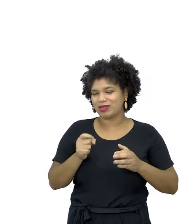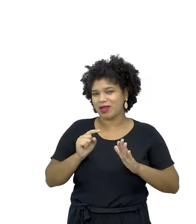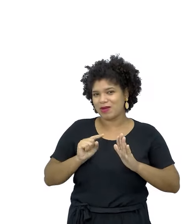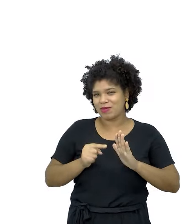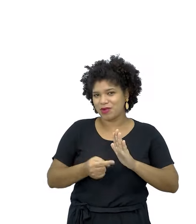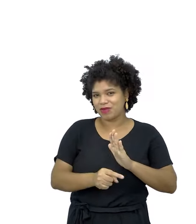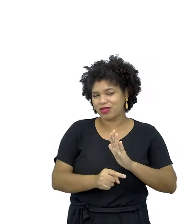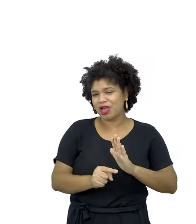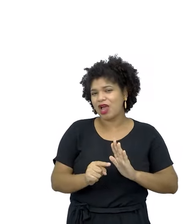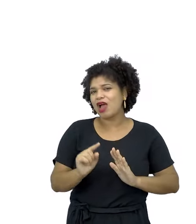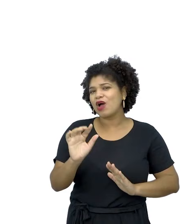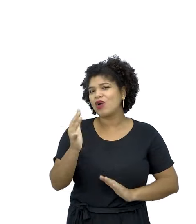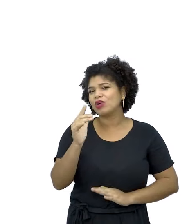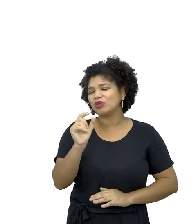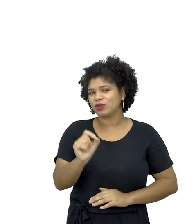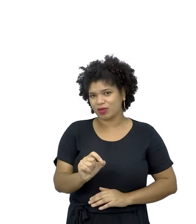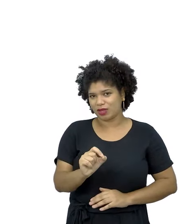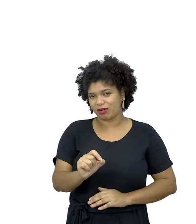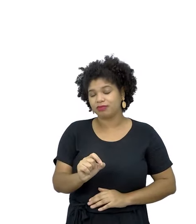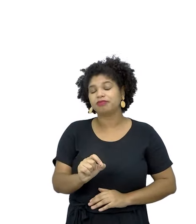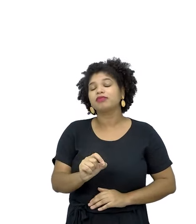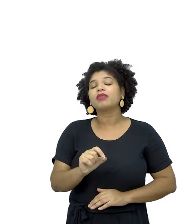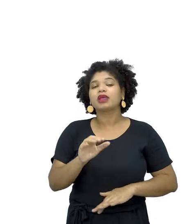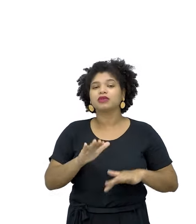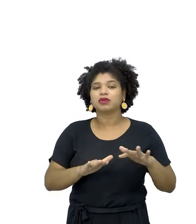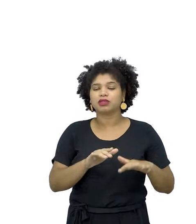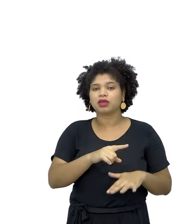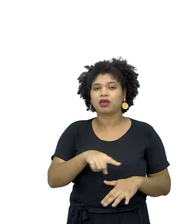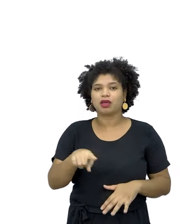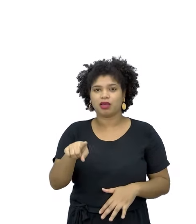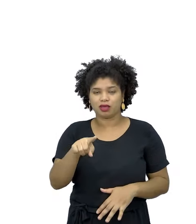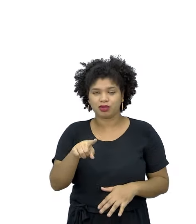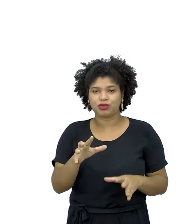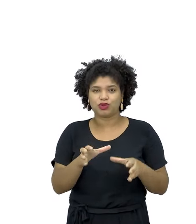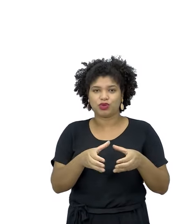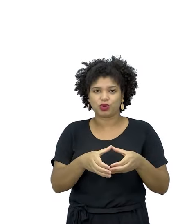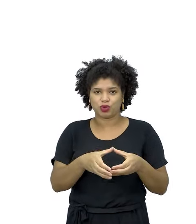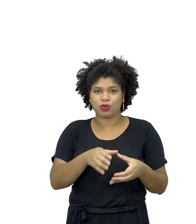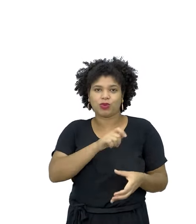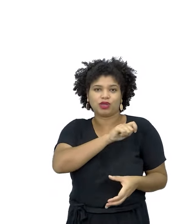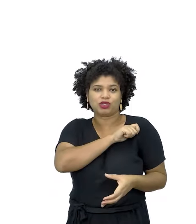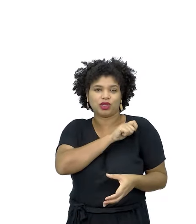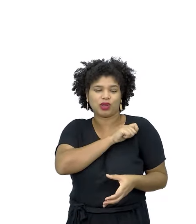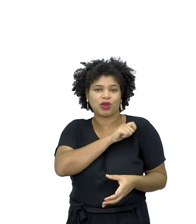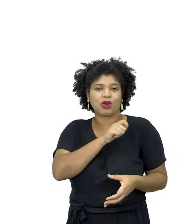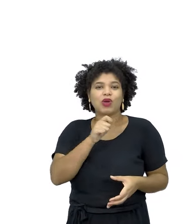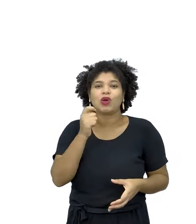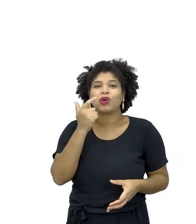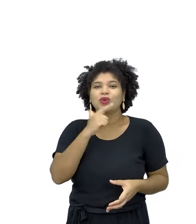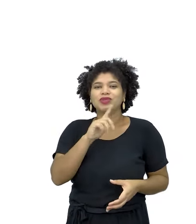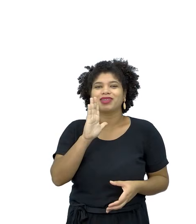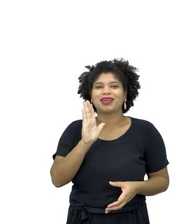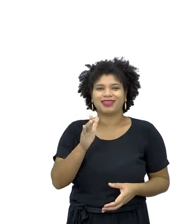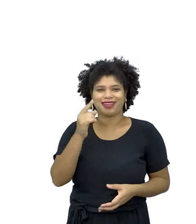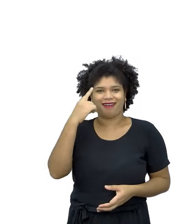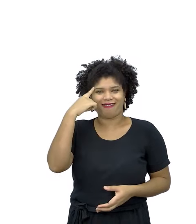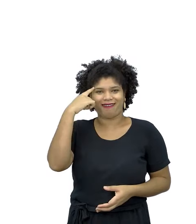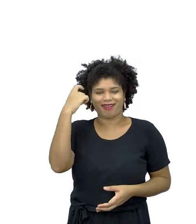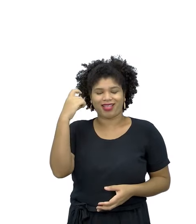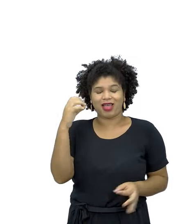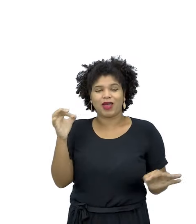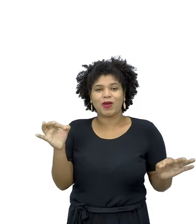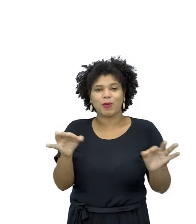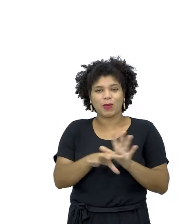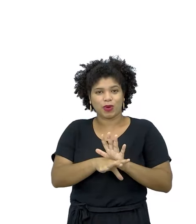que acontece? Geralmente, alguns alunos já podem trazer esse conteúdo formalizado, mas a gente aproveita que quem já conhece ou quem